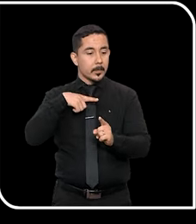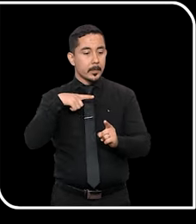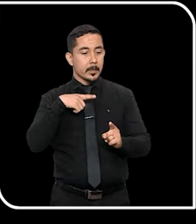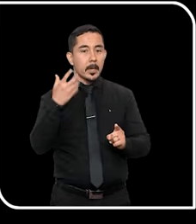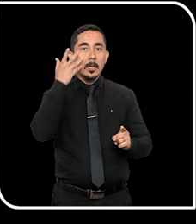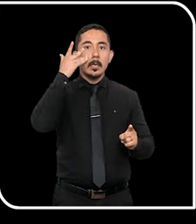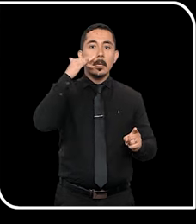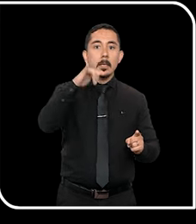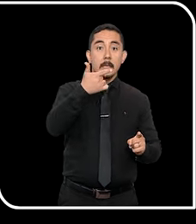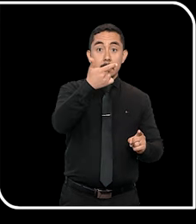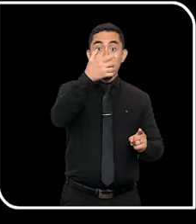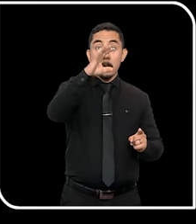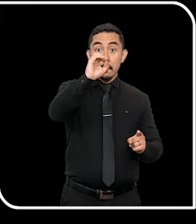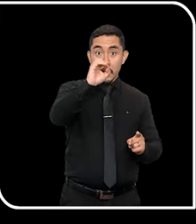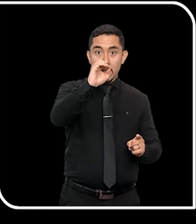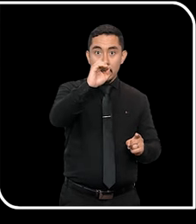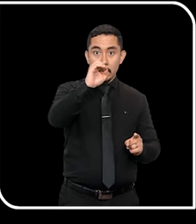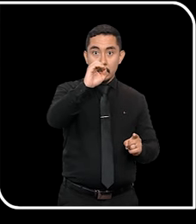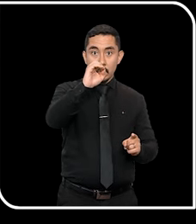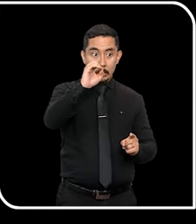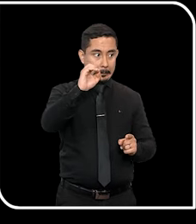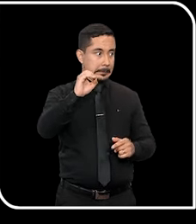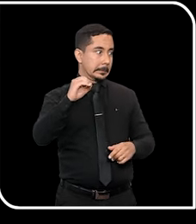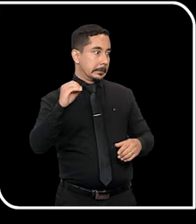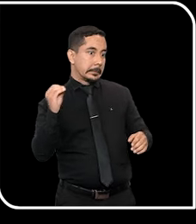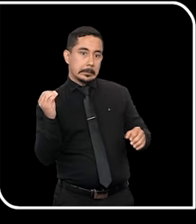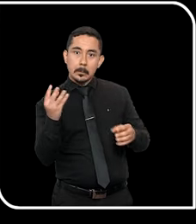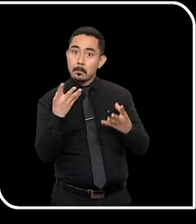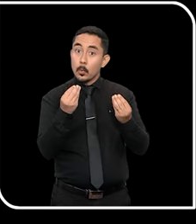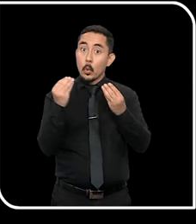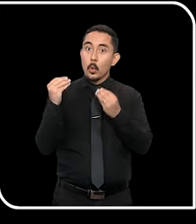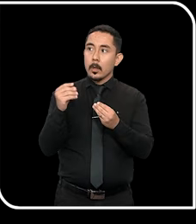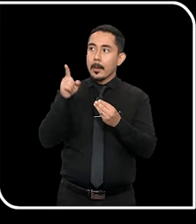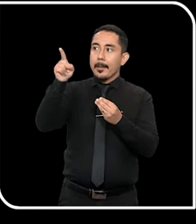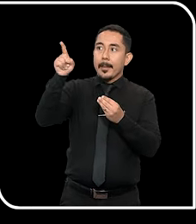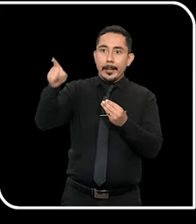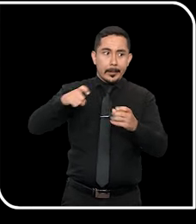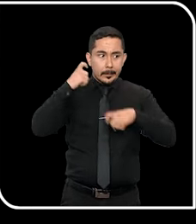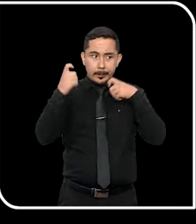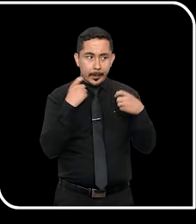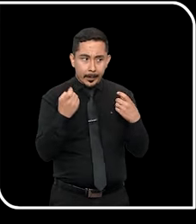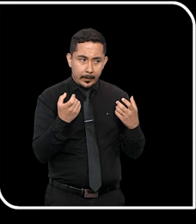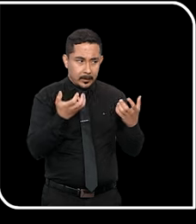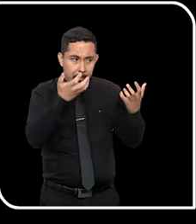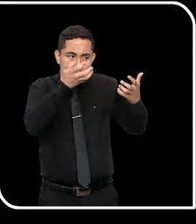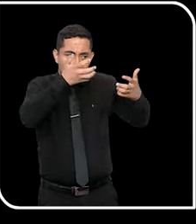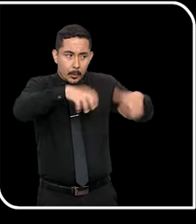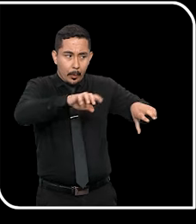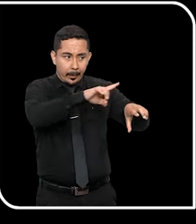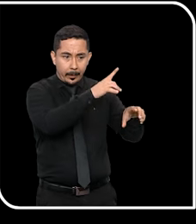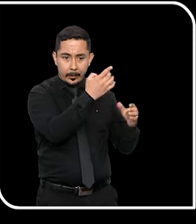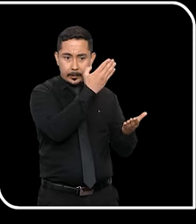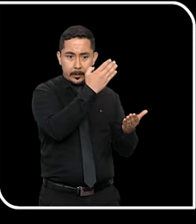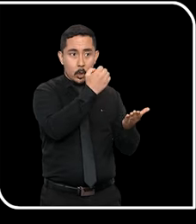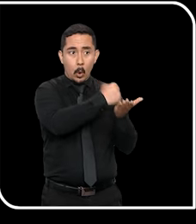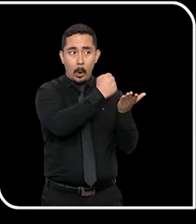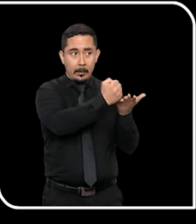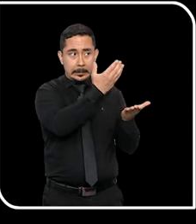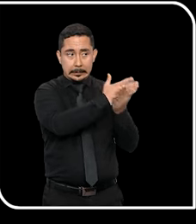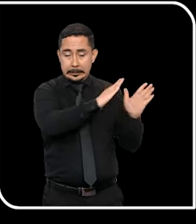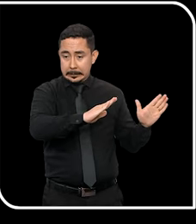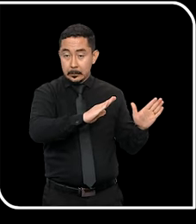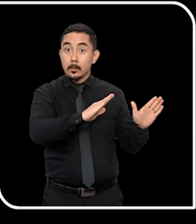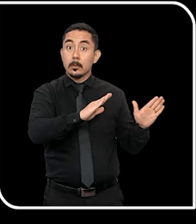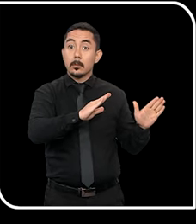na casa ele tá querendo cancelar o contrato e eu falei pro meu marido Isso tem nome é preconceito contra as crianças só não tem nome na prática Mas